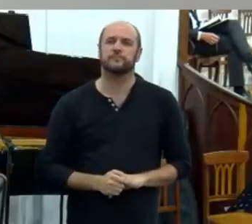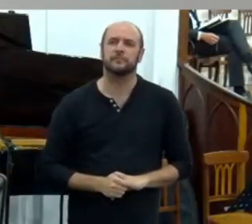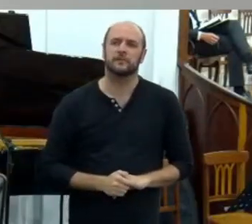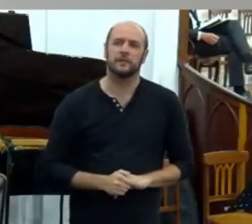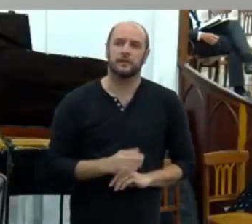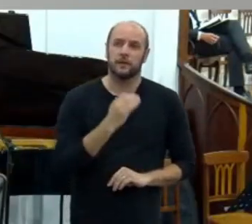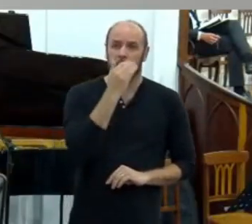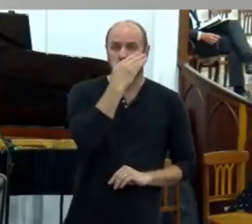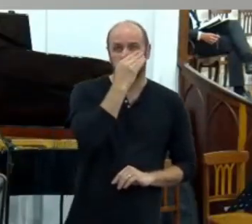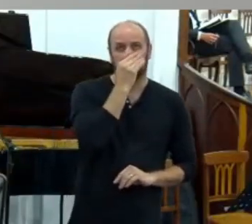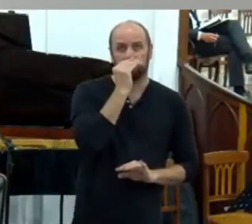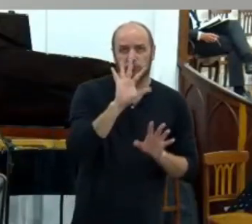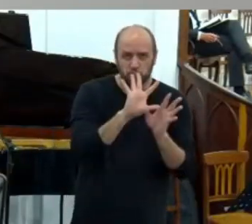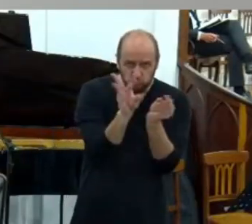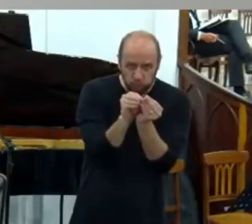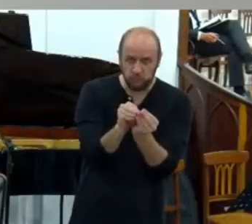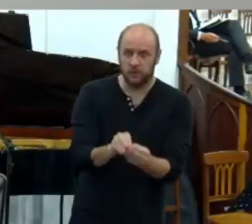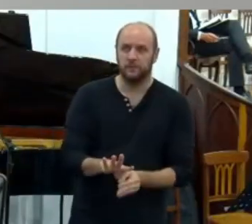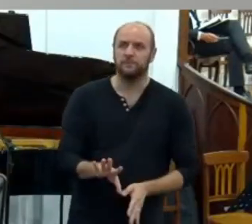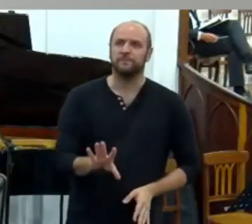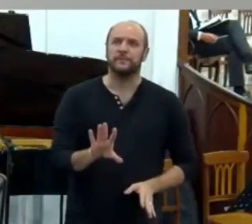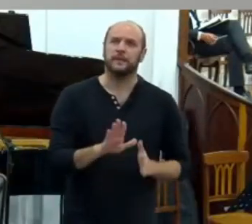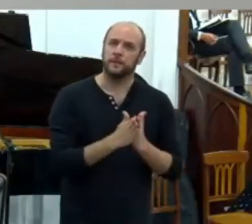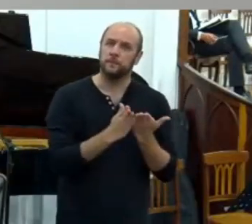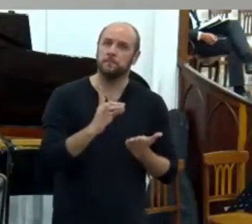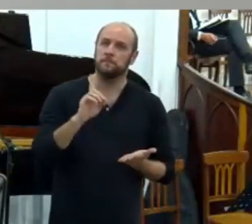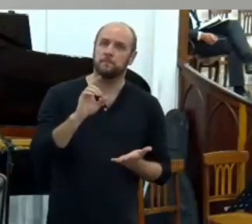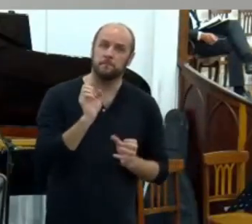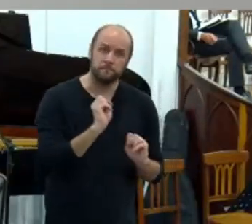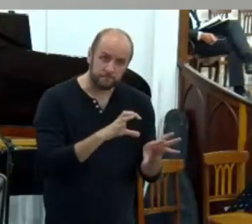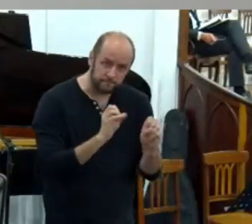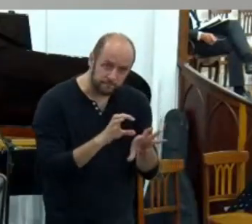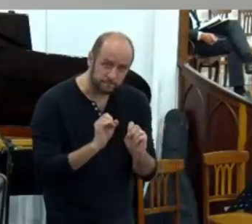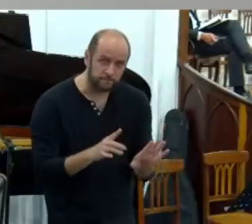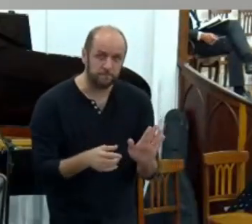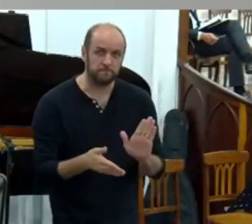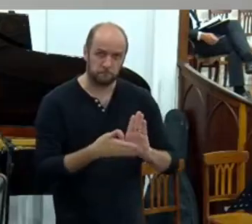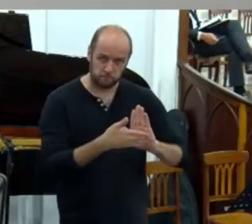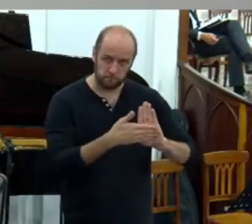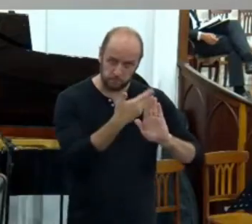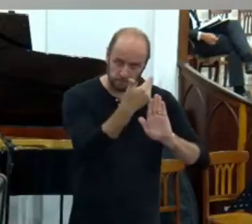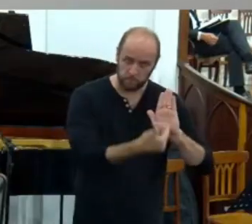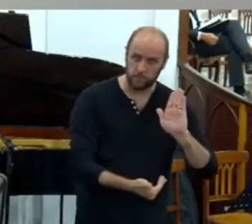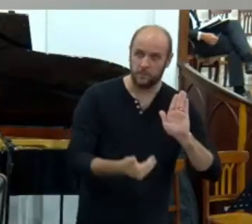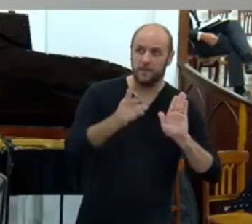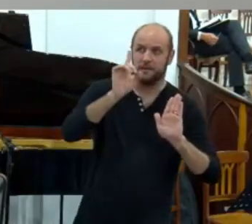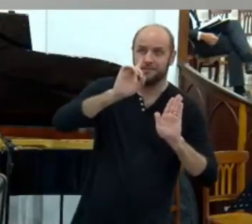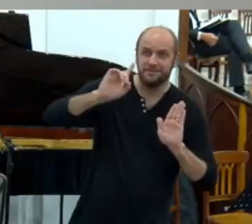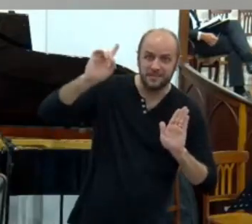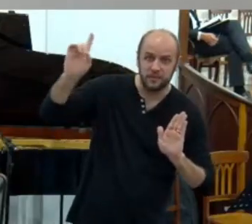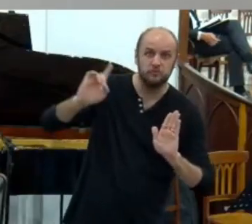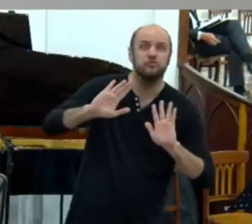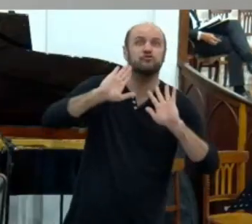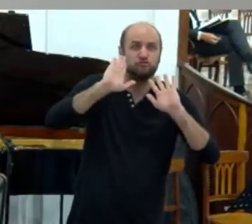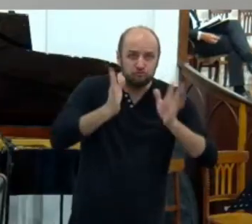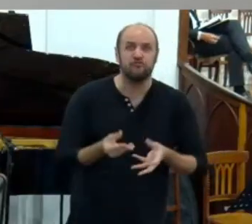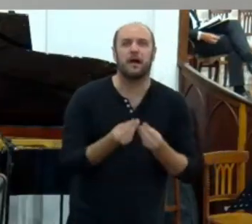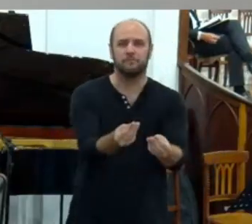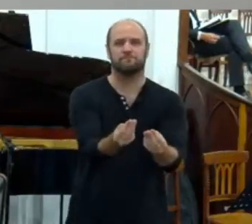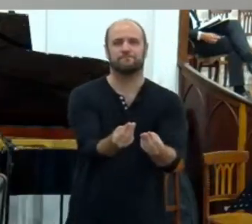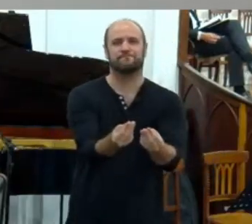Trocando em miúdos, o nosso texto nos ensina ou enfatiza o que Deus já nos